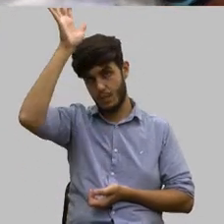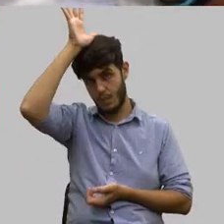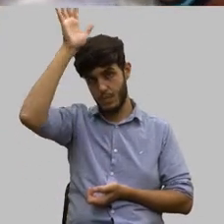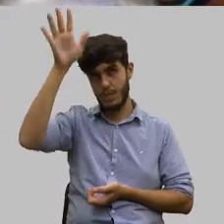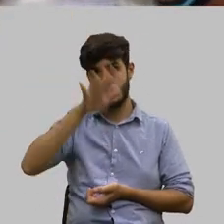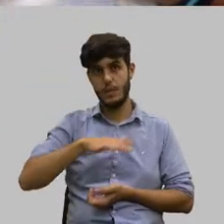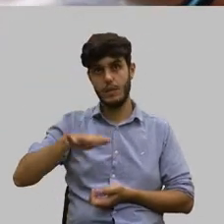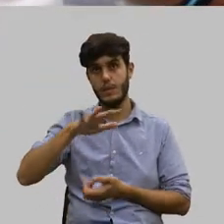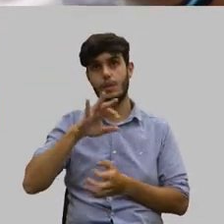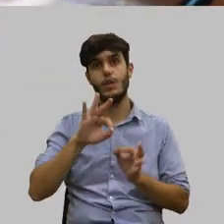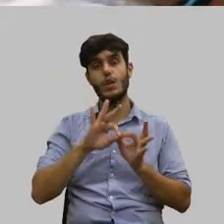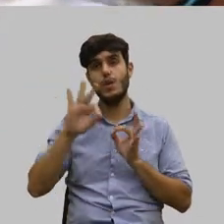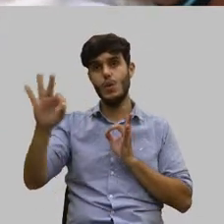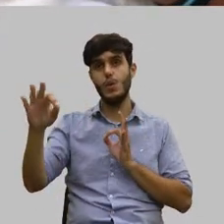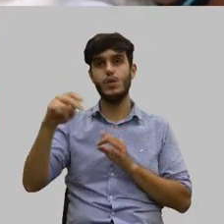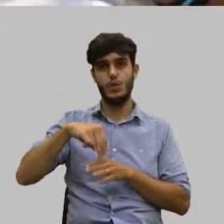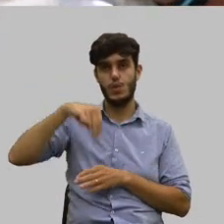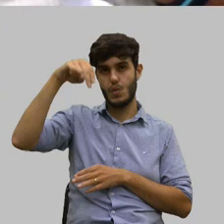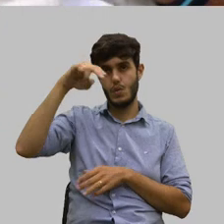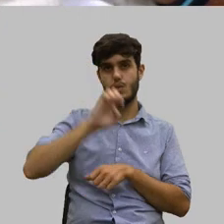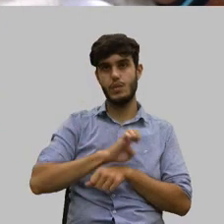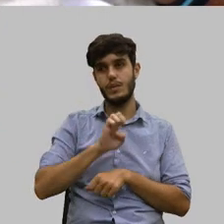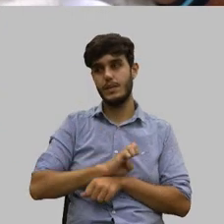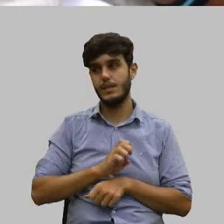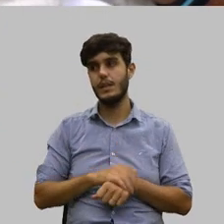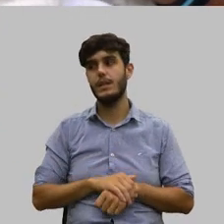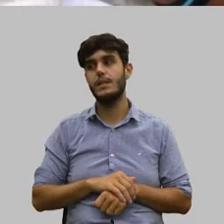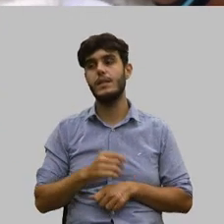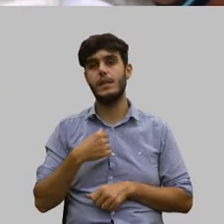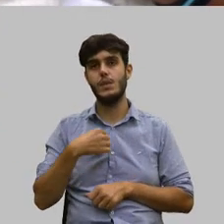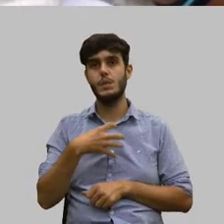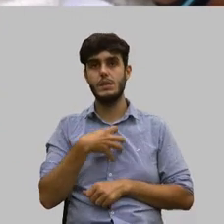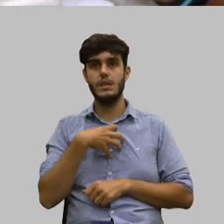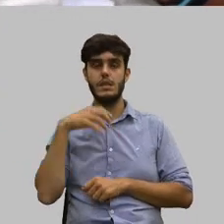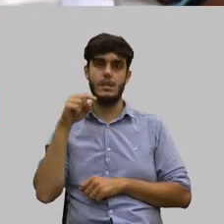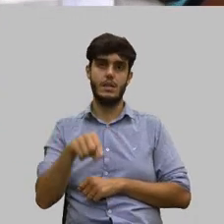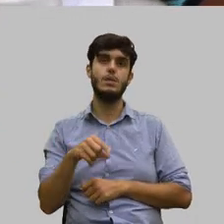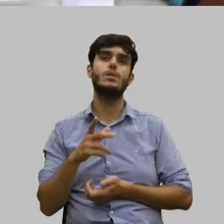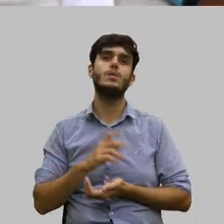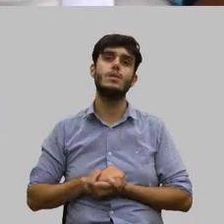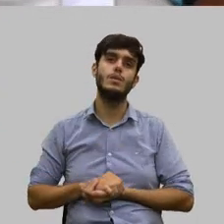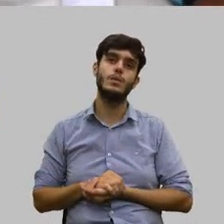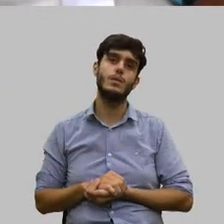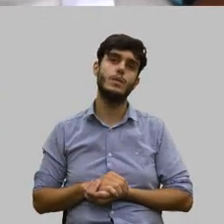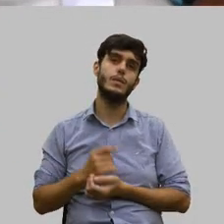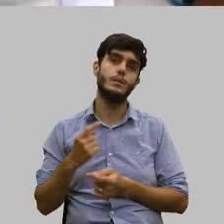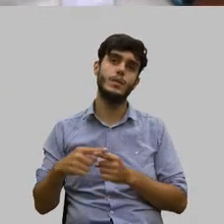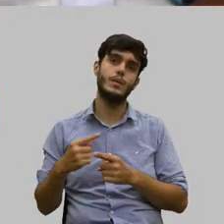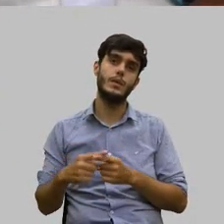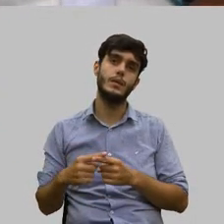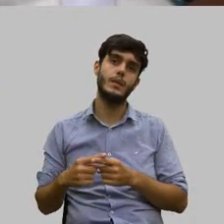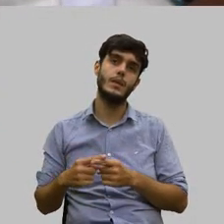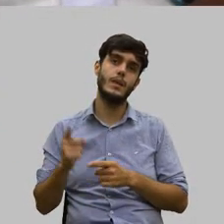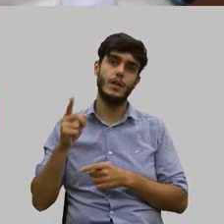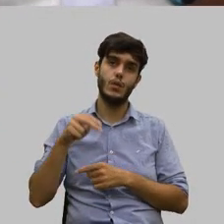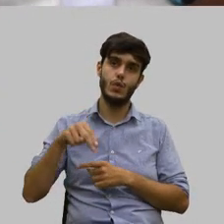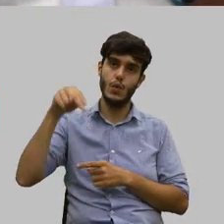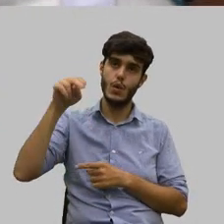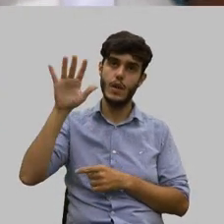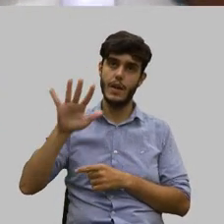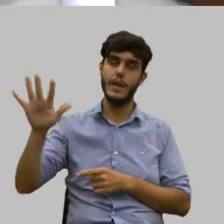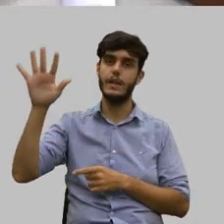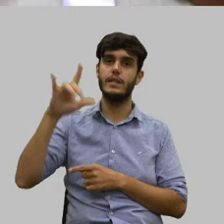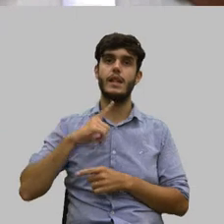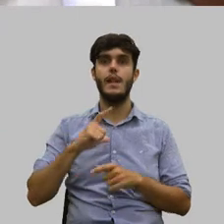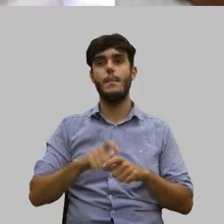estad São longínquas eh eu senti isso na própria pele porque o Noroeste tem os maiores municípios